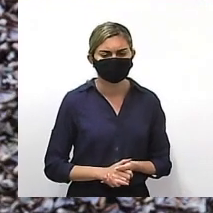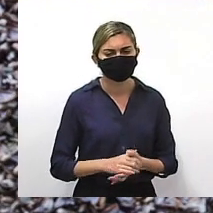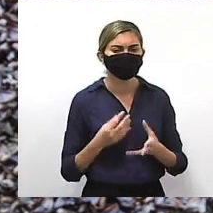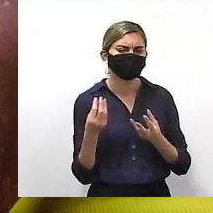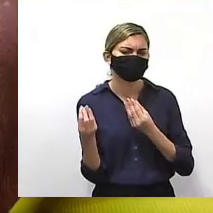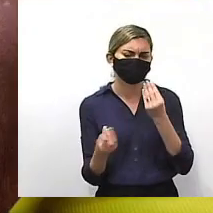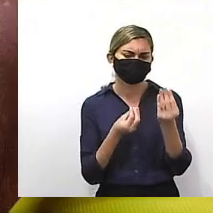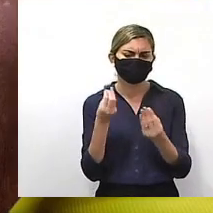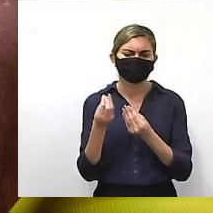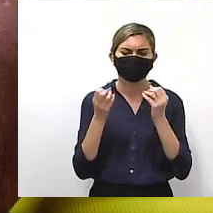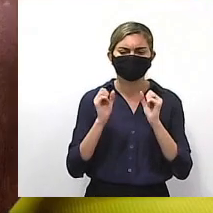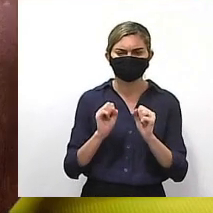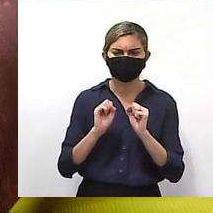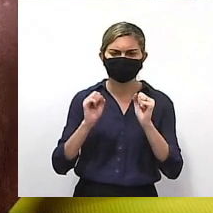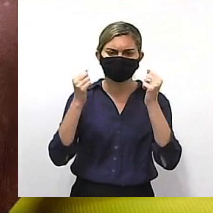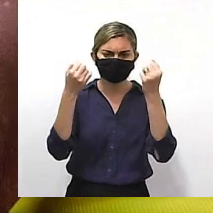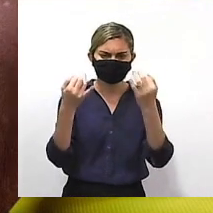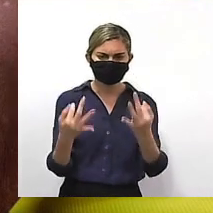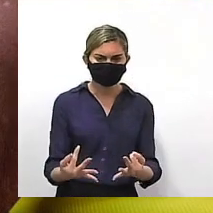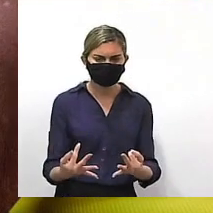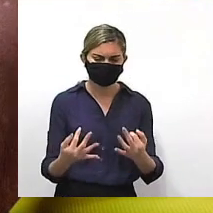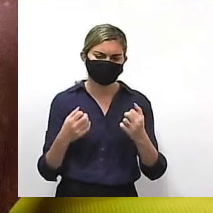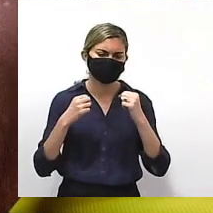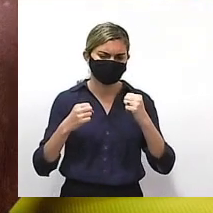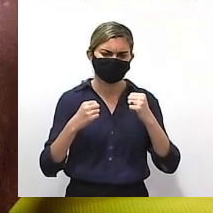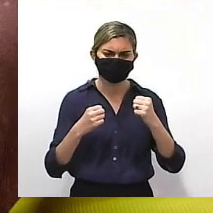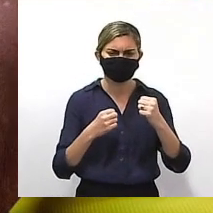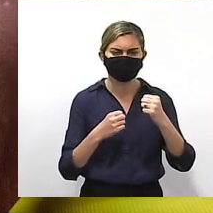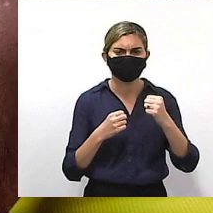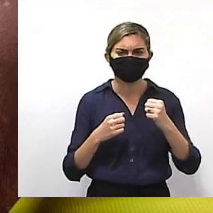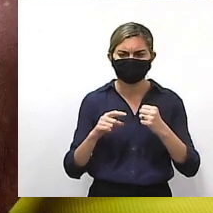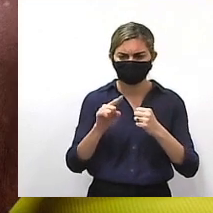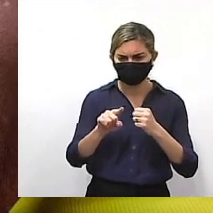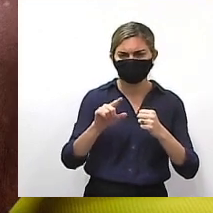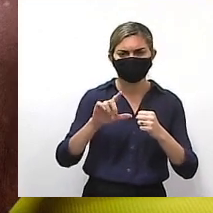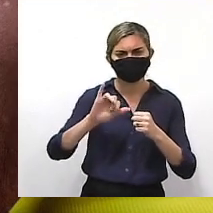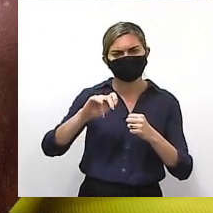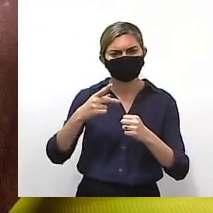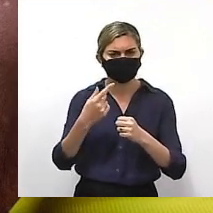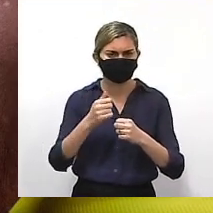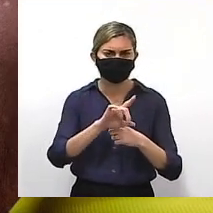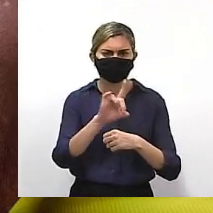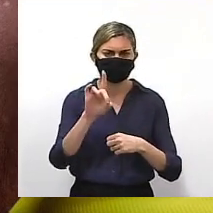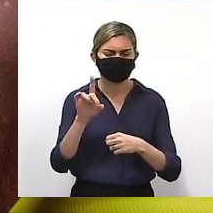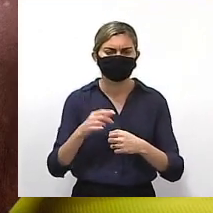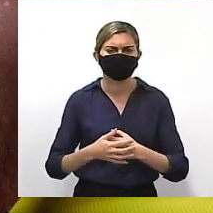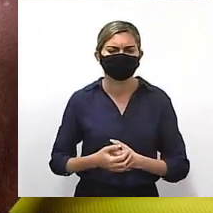Como é que a gente poderia definir poder, por exemplo, lá na Ilha de Deus?